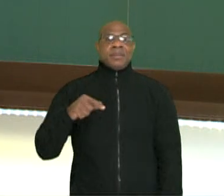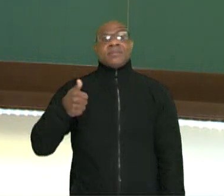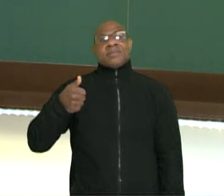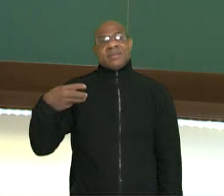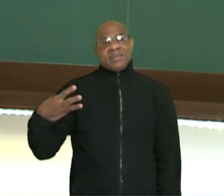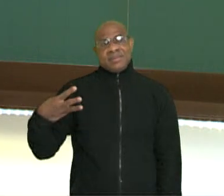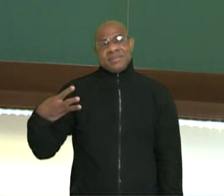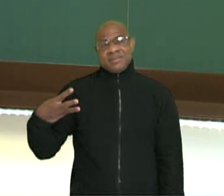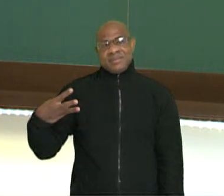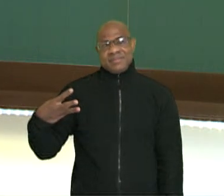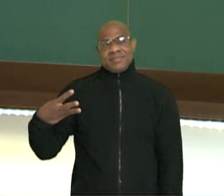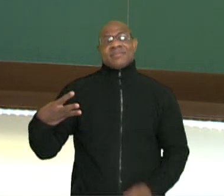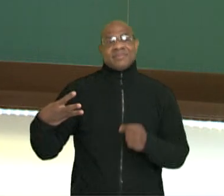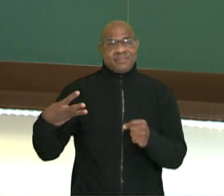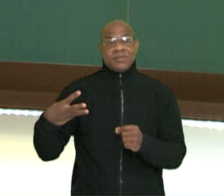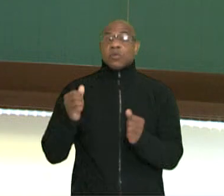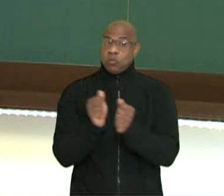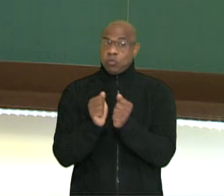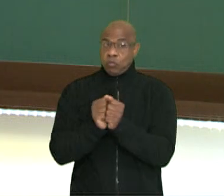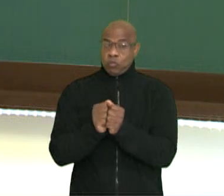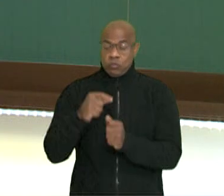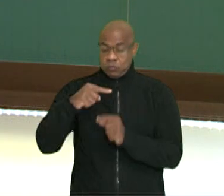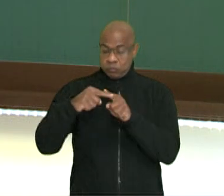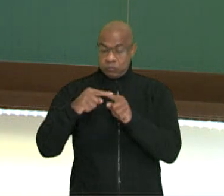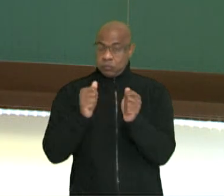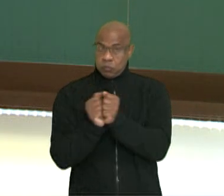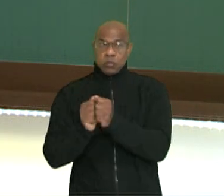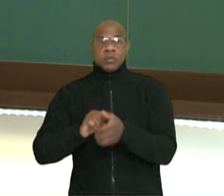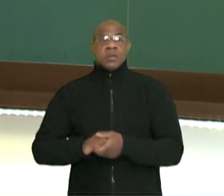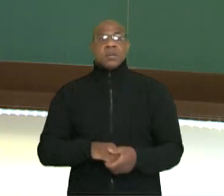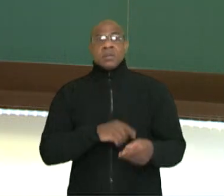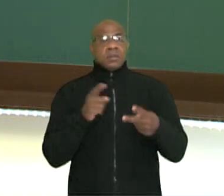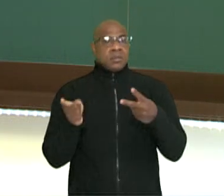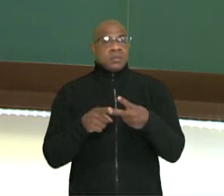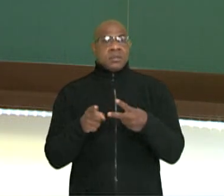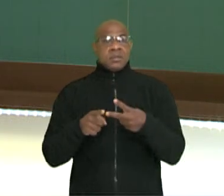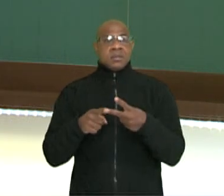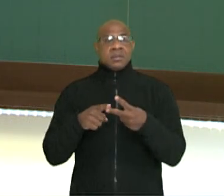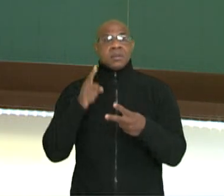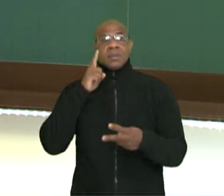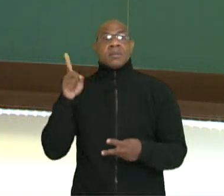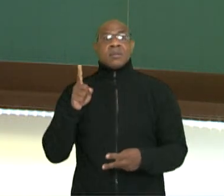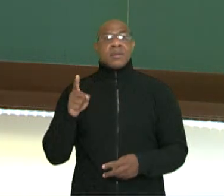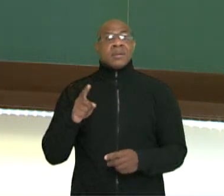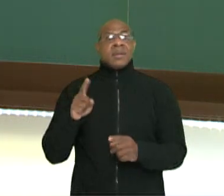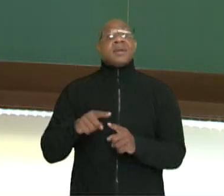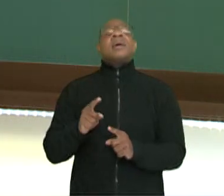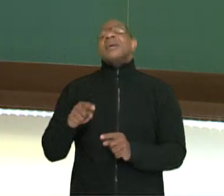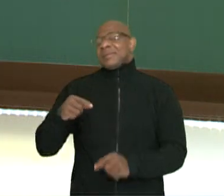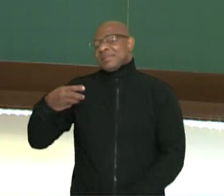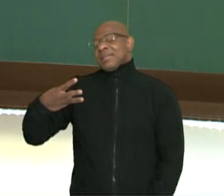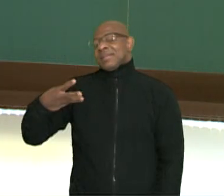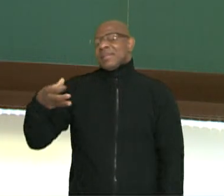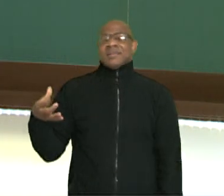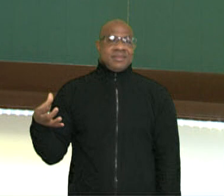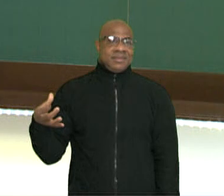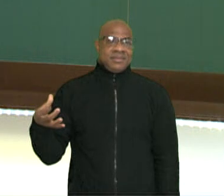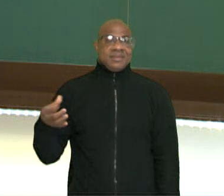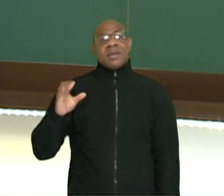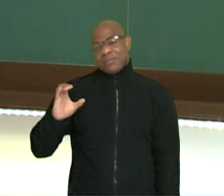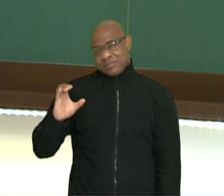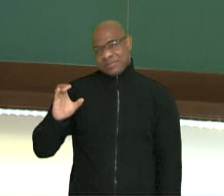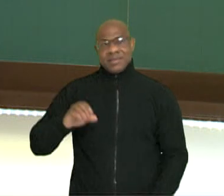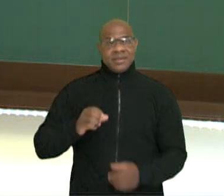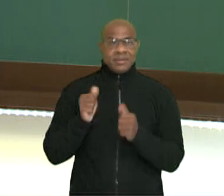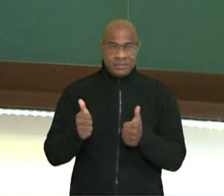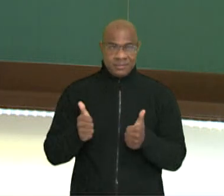13. Vai o sinal junto, tá bom? E o C é o número que está sozinho, mais 36. Retirar quem é